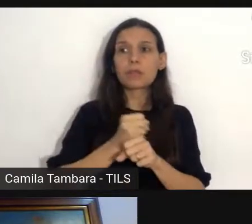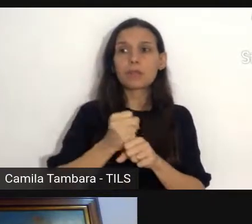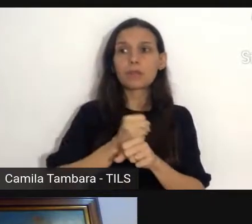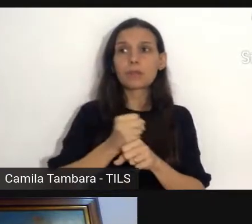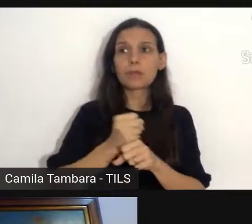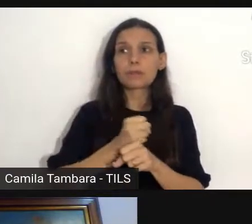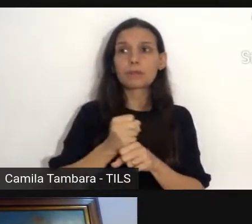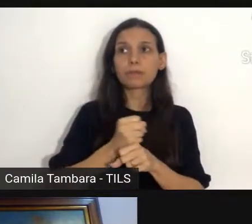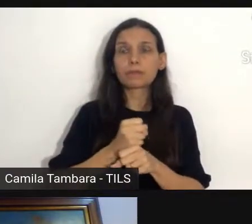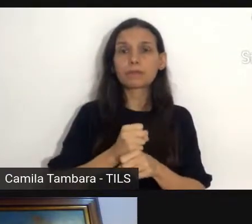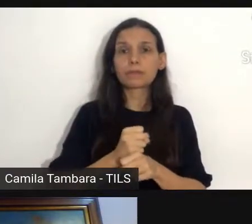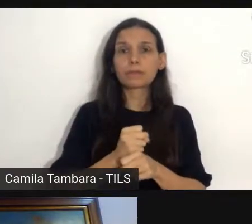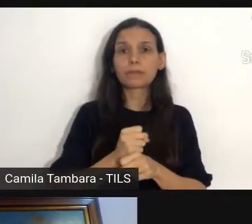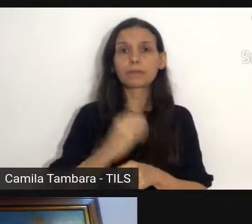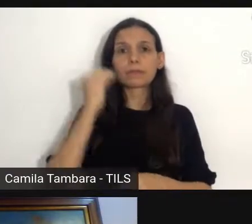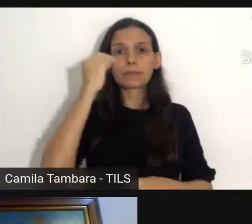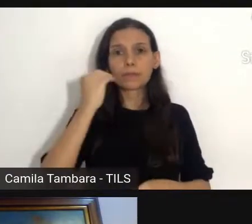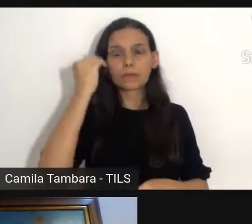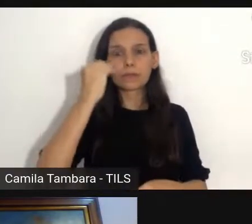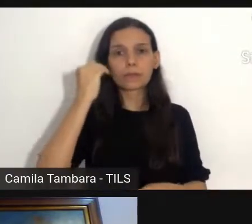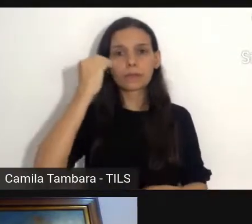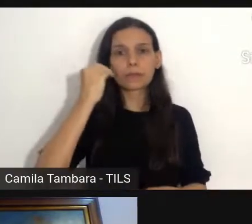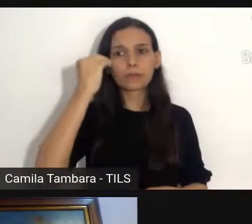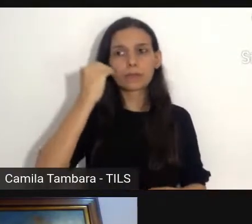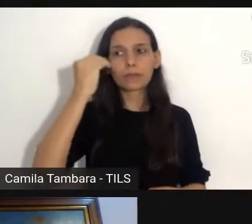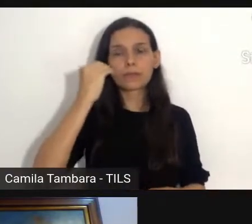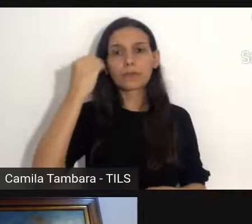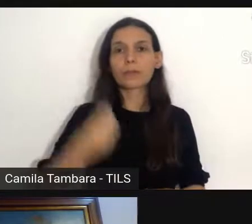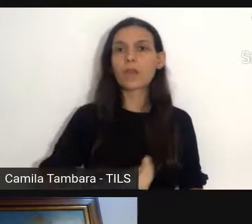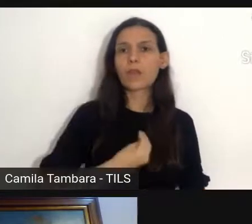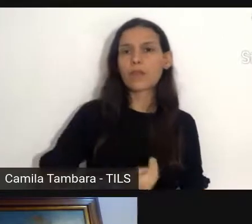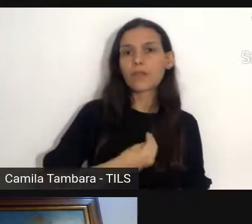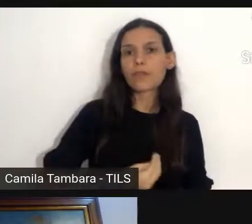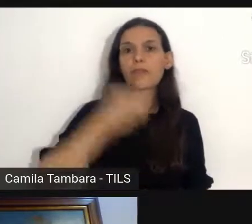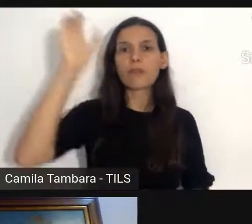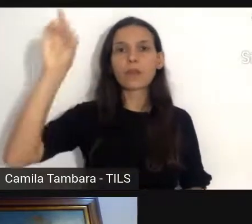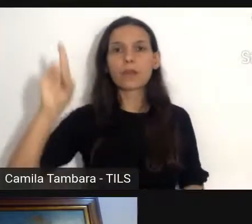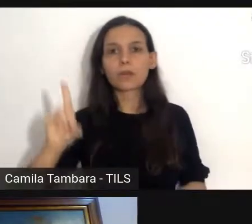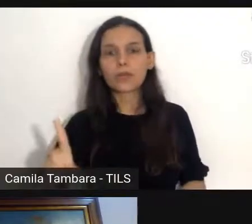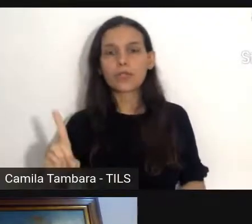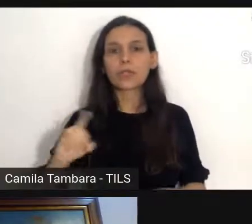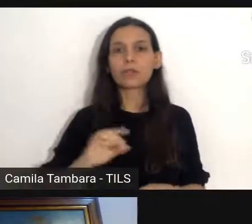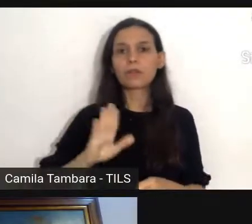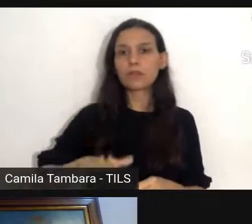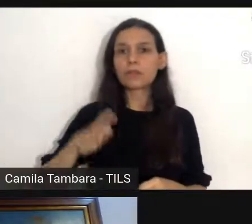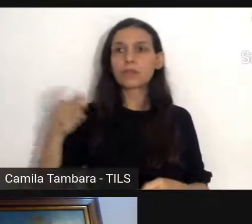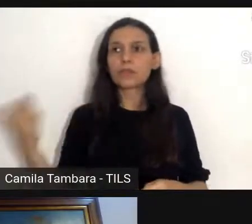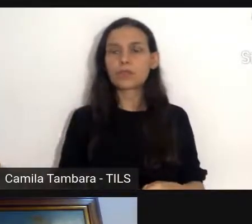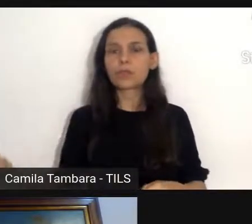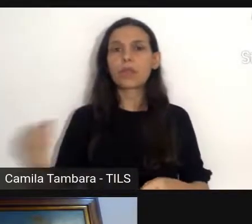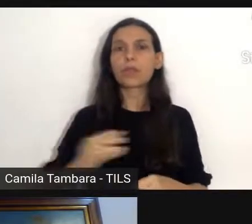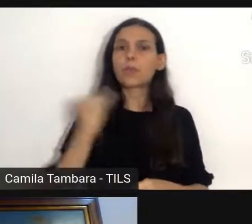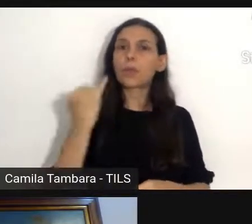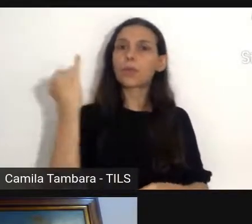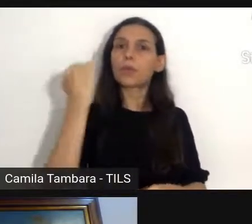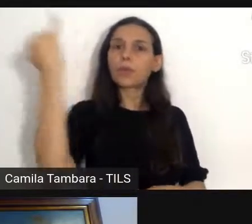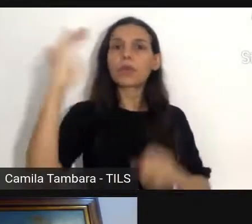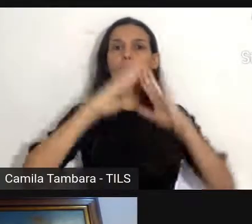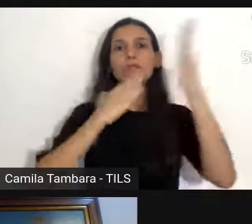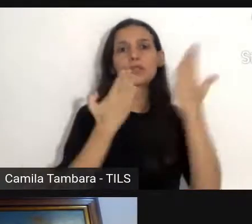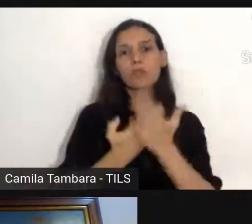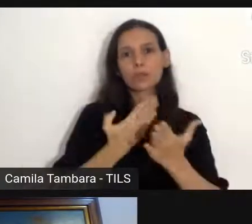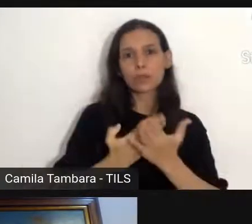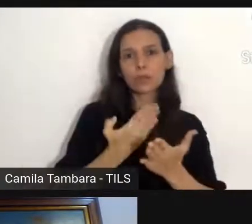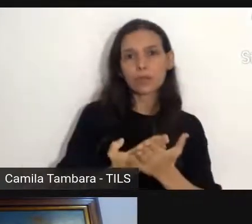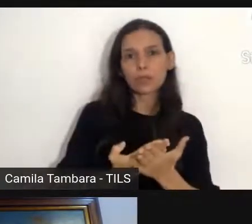essa experiência, né, de viver a gestão, de estar de um lado importante da escola, me